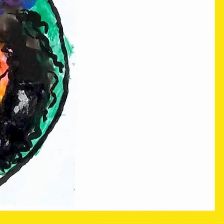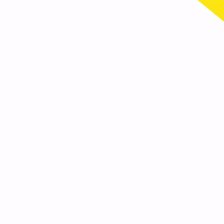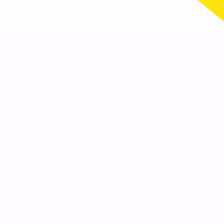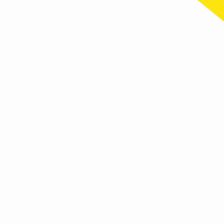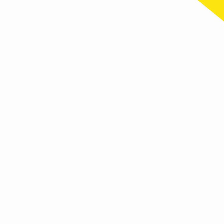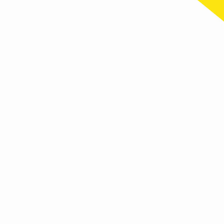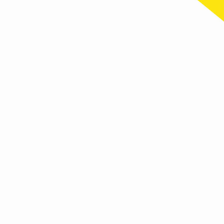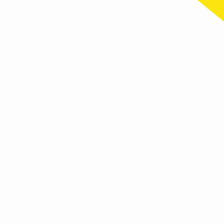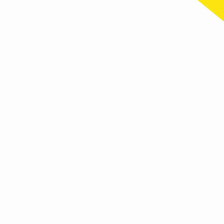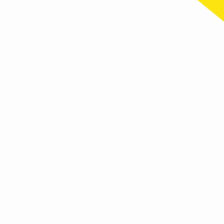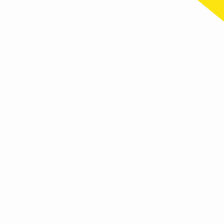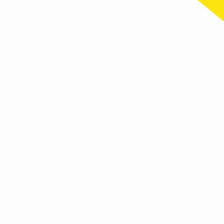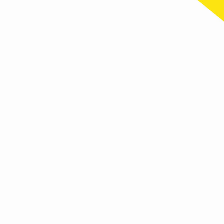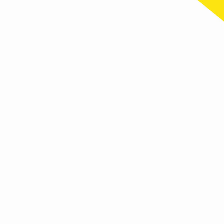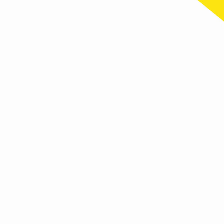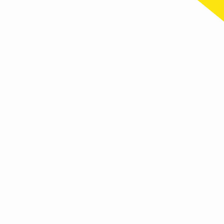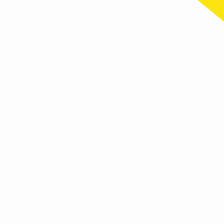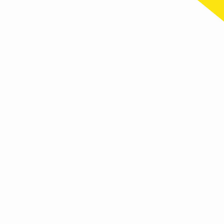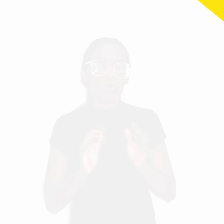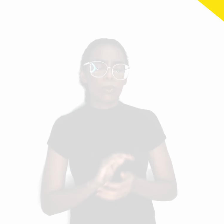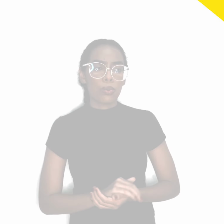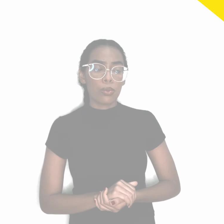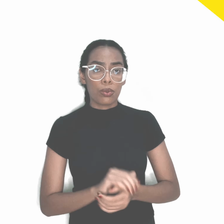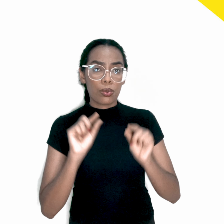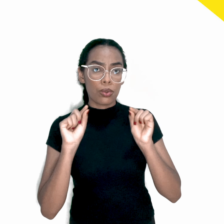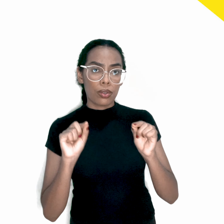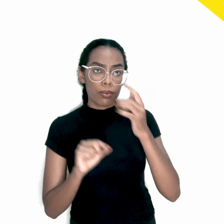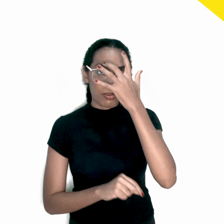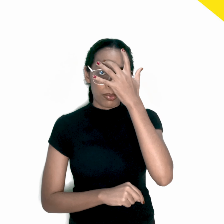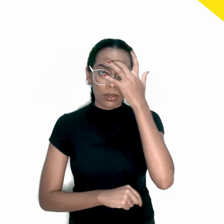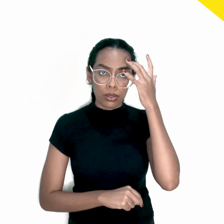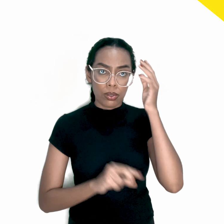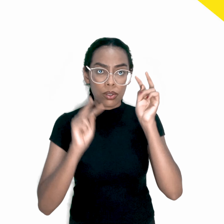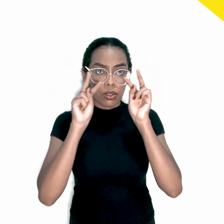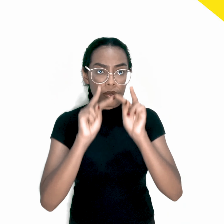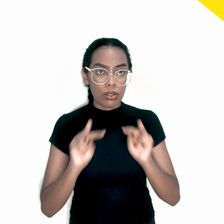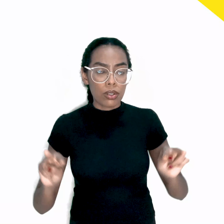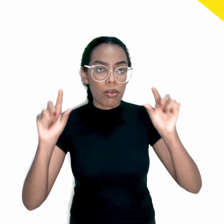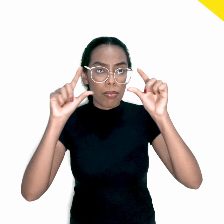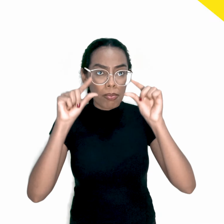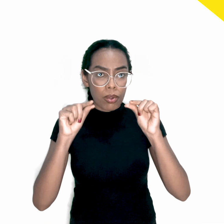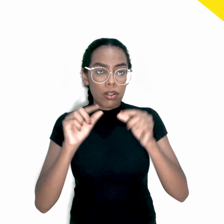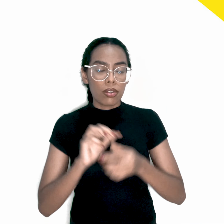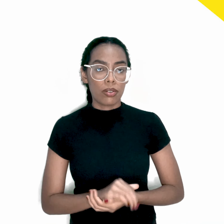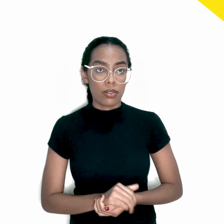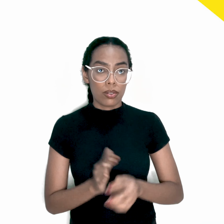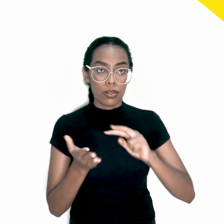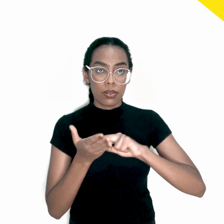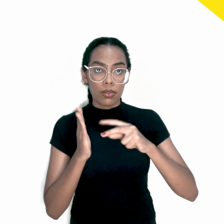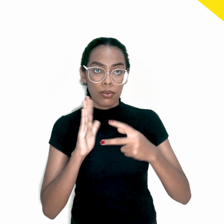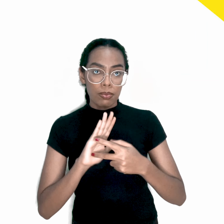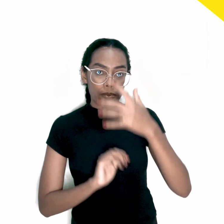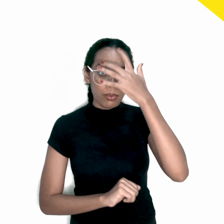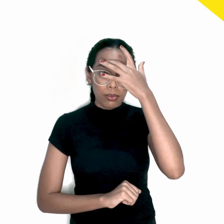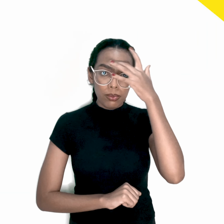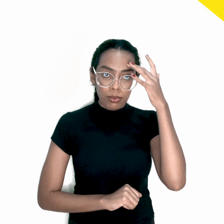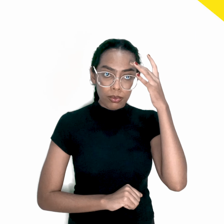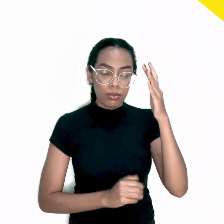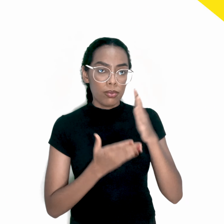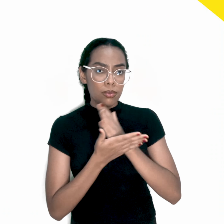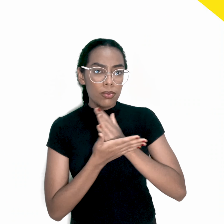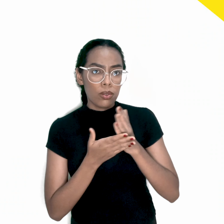O que é uma pessoa com baixa visão? São pessoas que não conseguem enxergar com foco e nitidez Mesmo usando